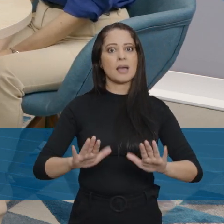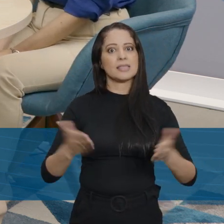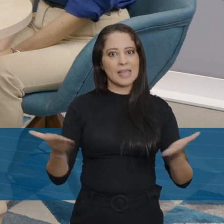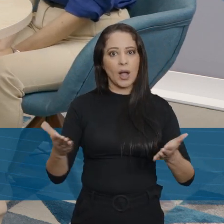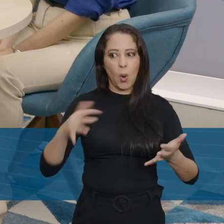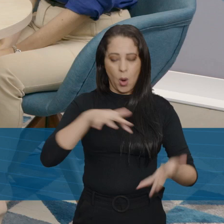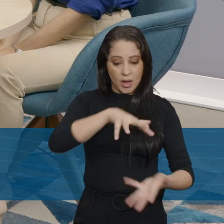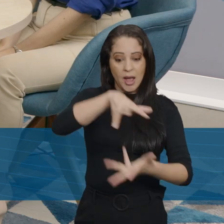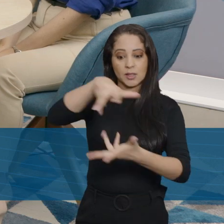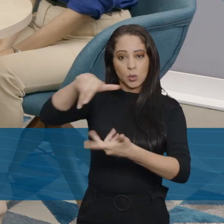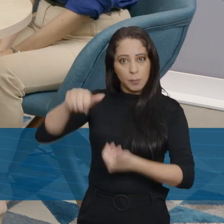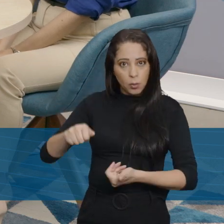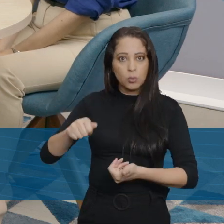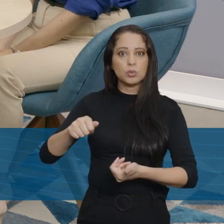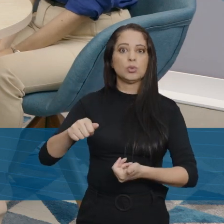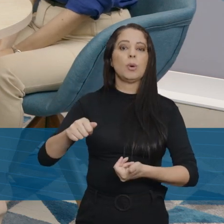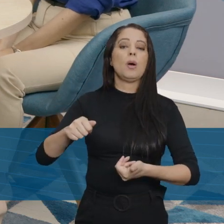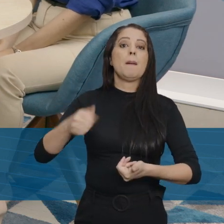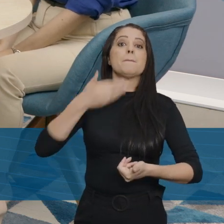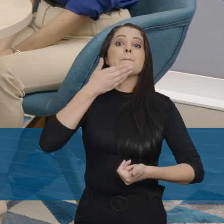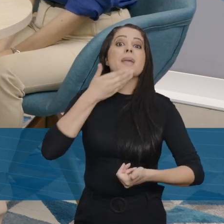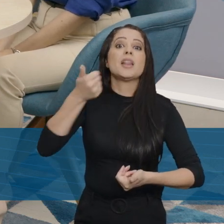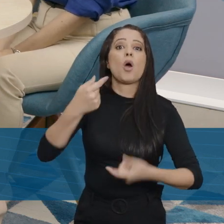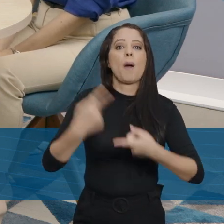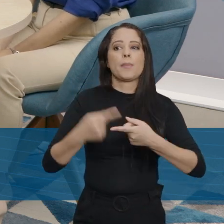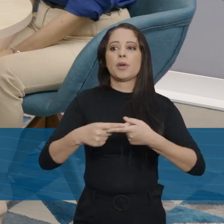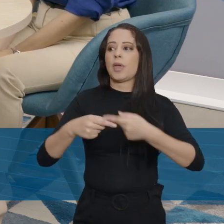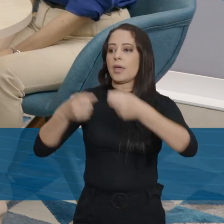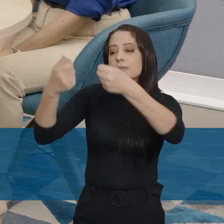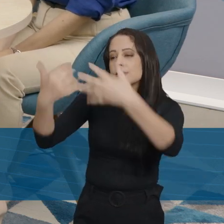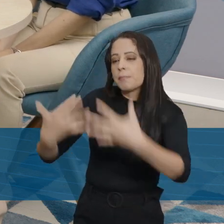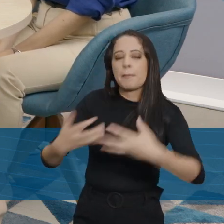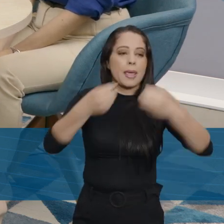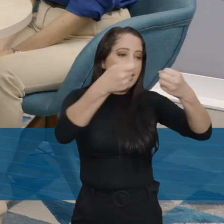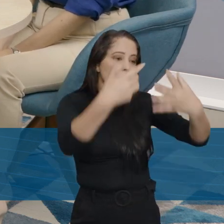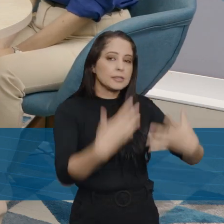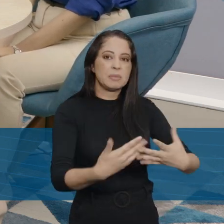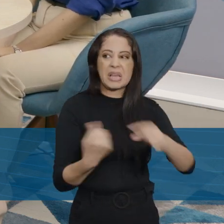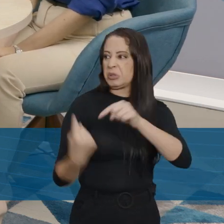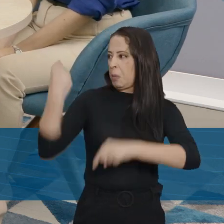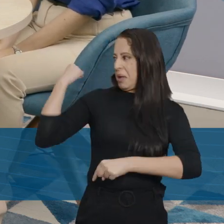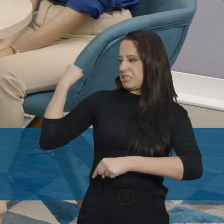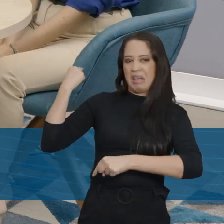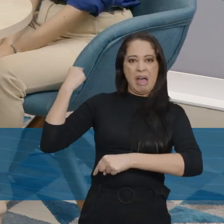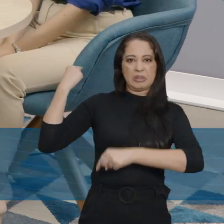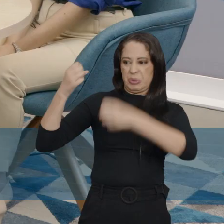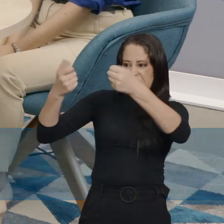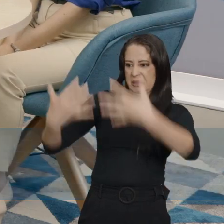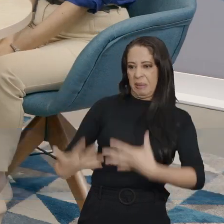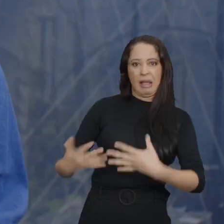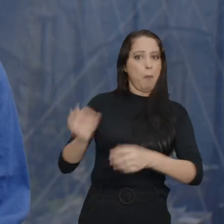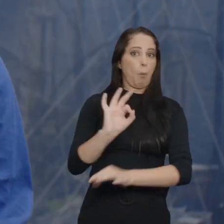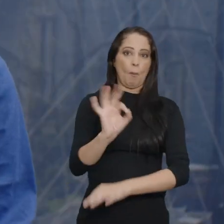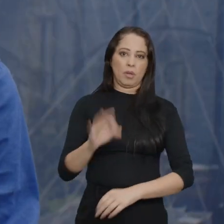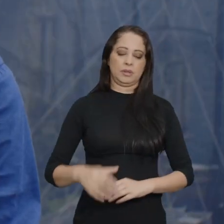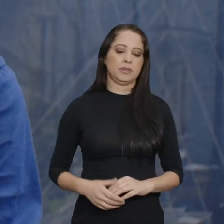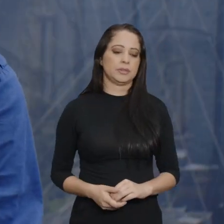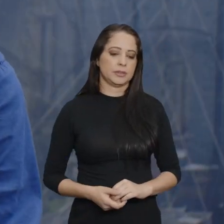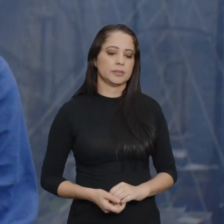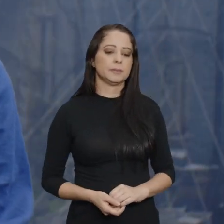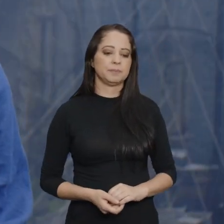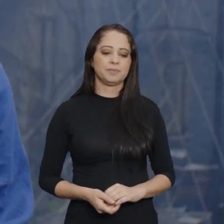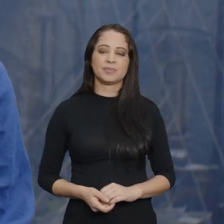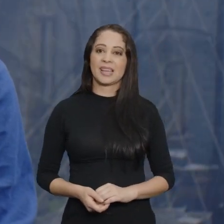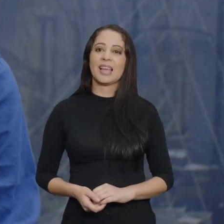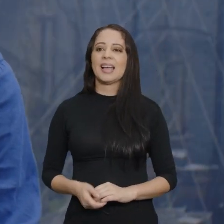hoje, felizmente, a gente aborda mais, amplia a discussão desses casos. Sim, eu acho que assim, é até interessante a gente